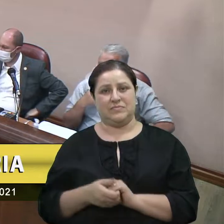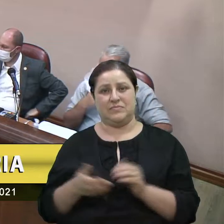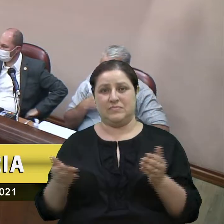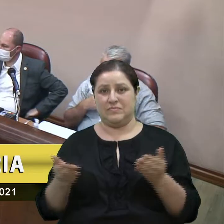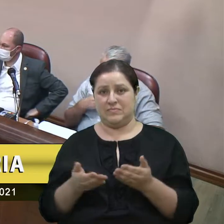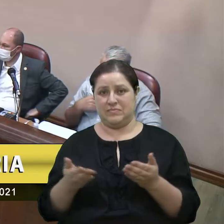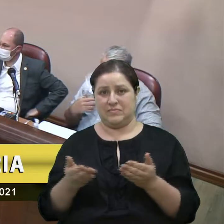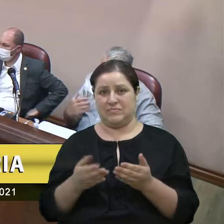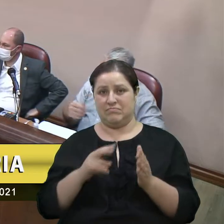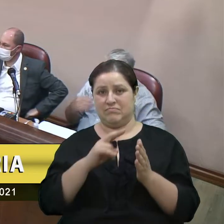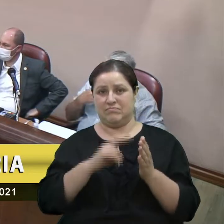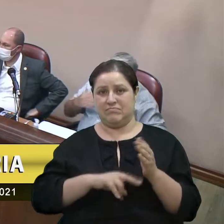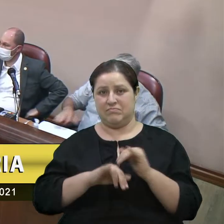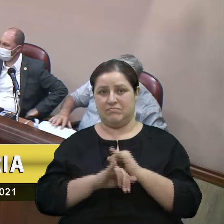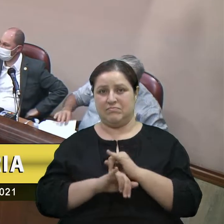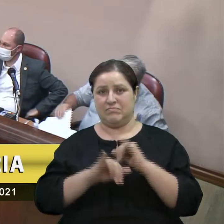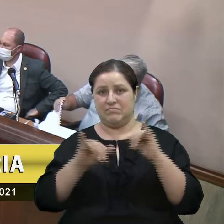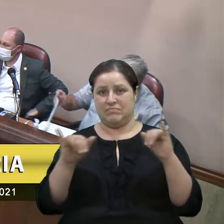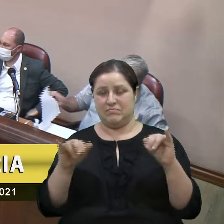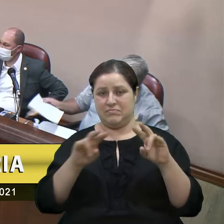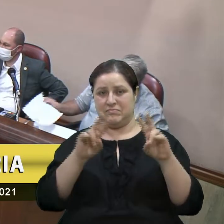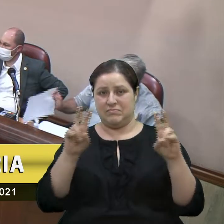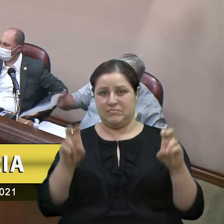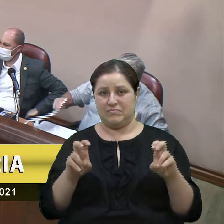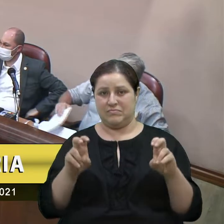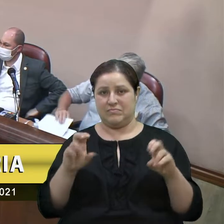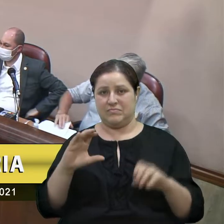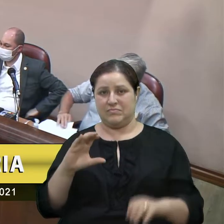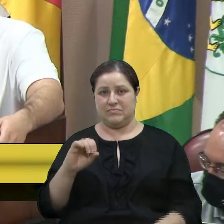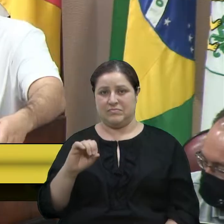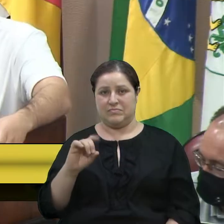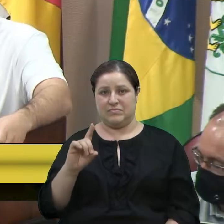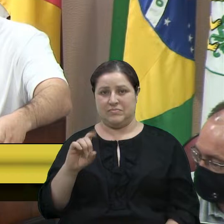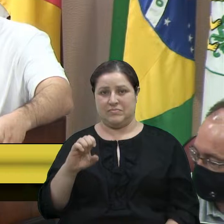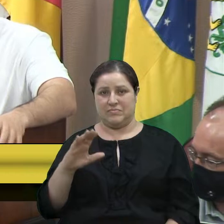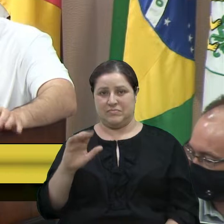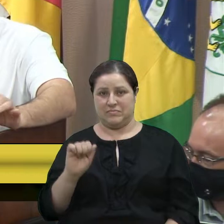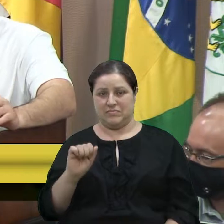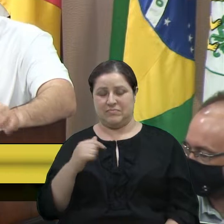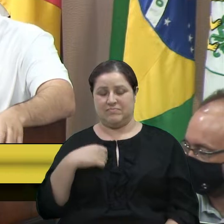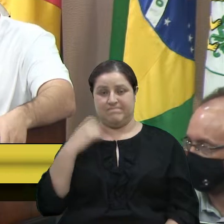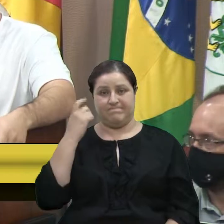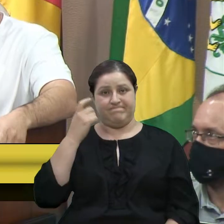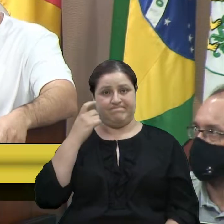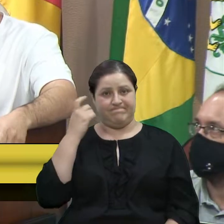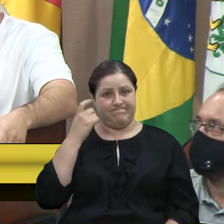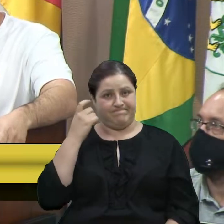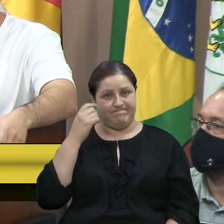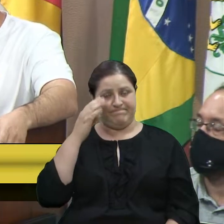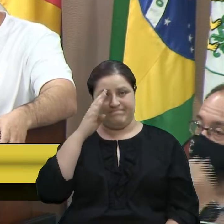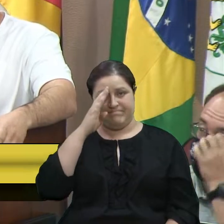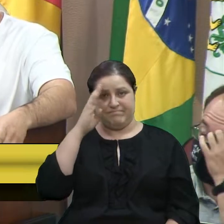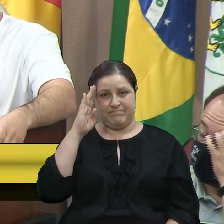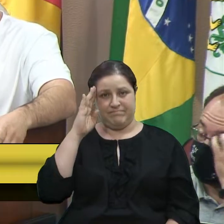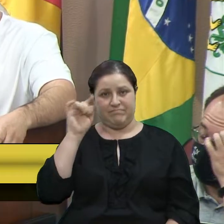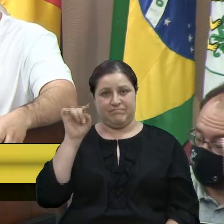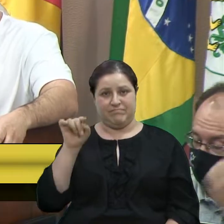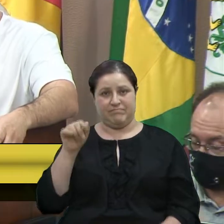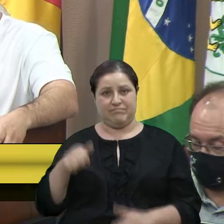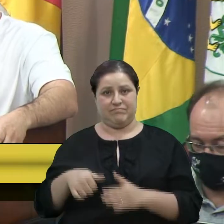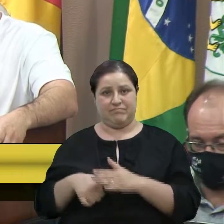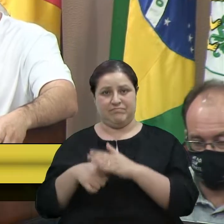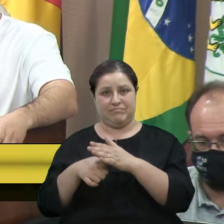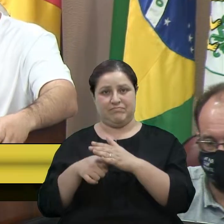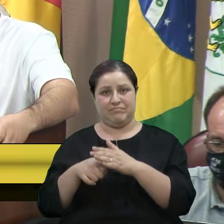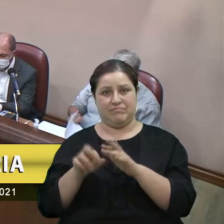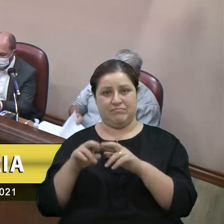hoje, lendo uma notícia sobre a questão da Codeca, fico muito preocupado, Bressan, que o senhor que está liderando uma reunião